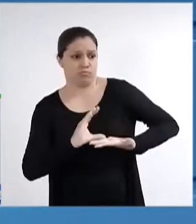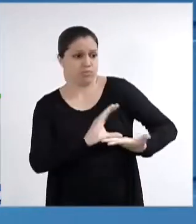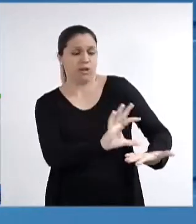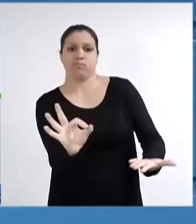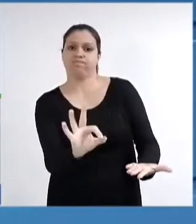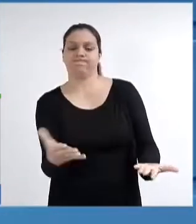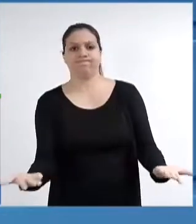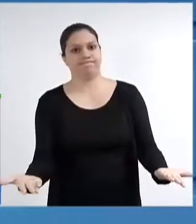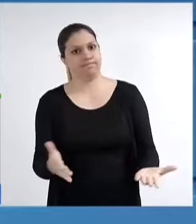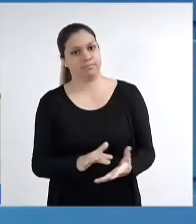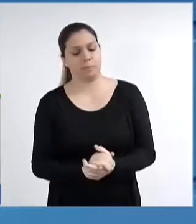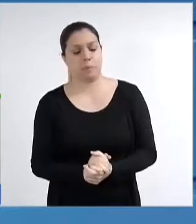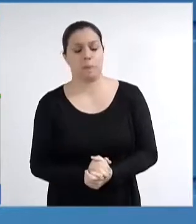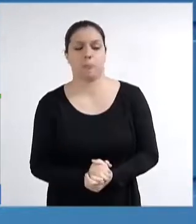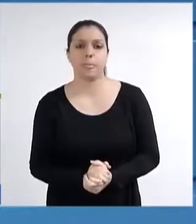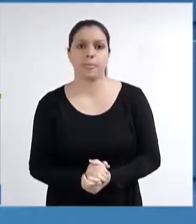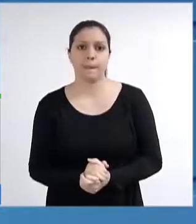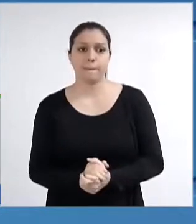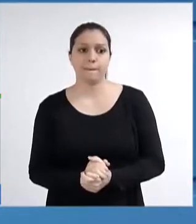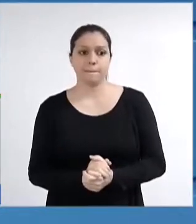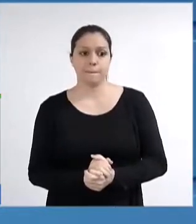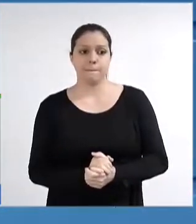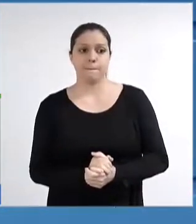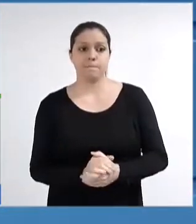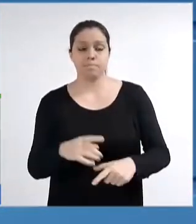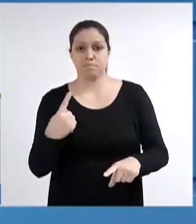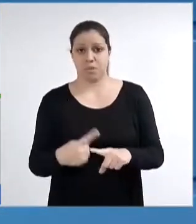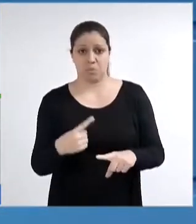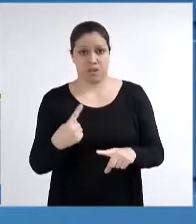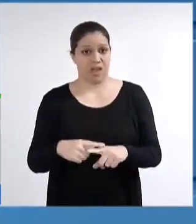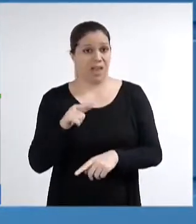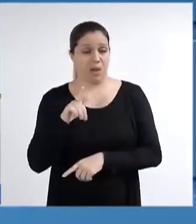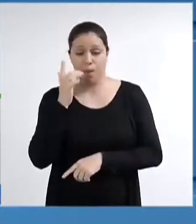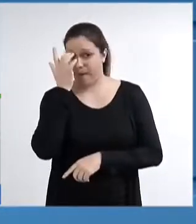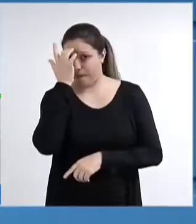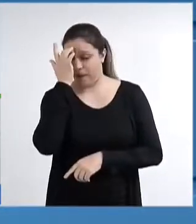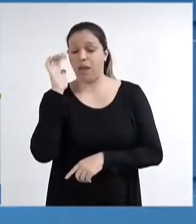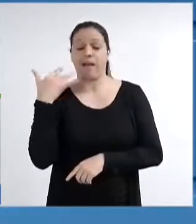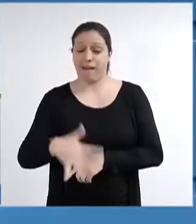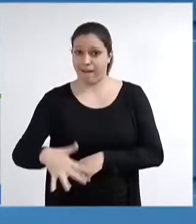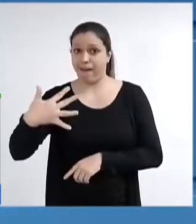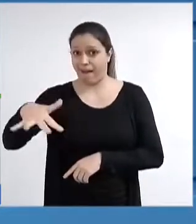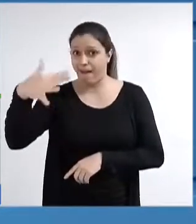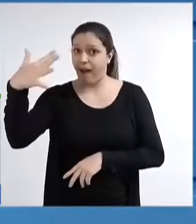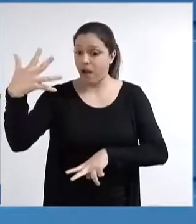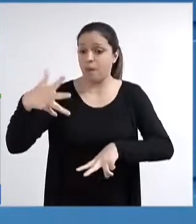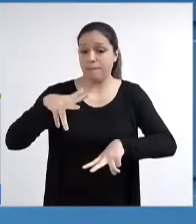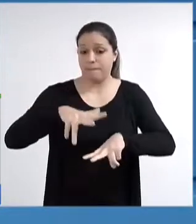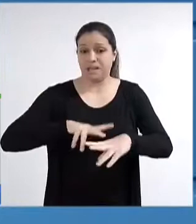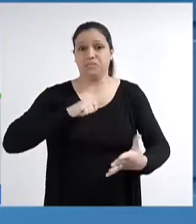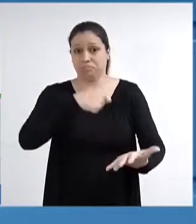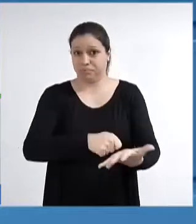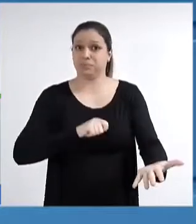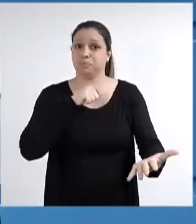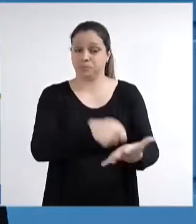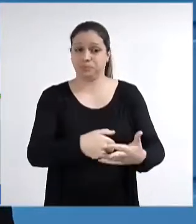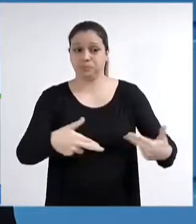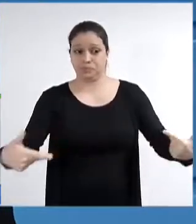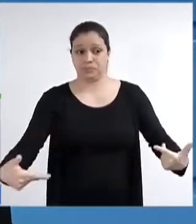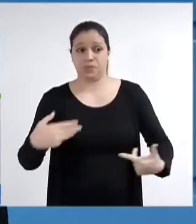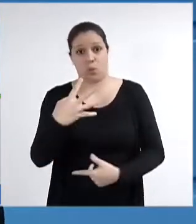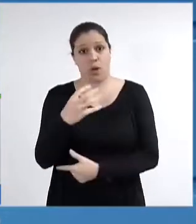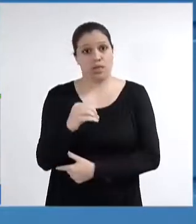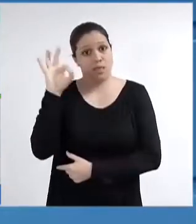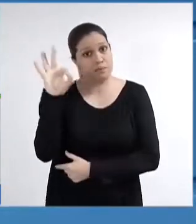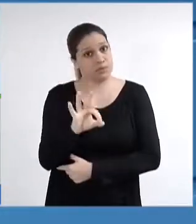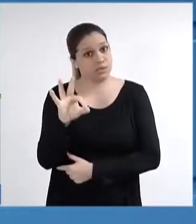recursos, a verbas, porque manter um preso aqui é muito caro para o Estado do Mato Grosso do Sul, e principalmente 40% da massa carcerária